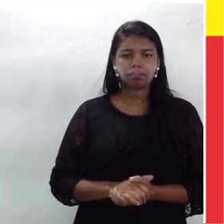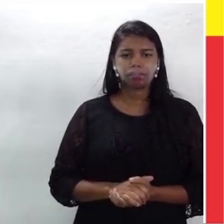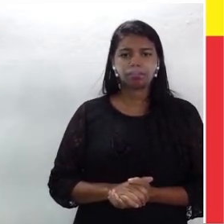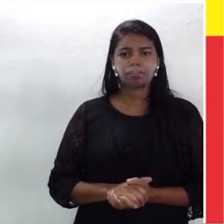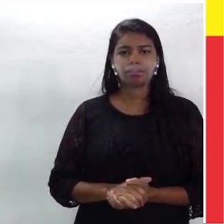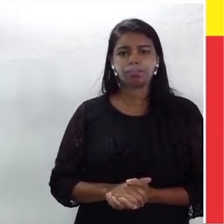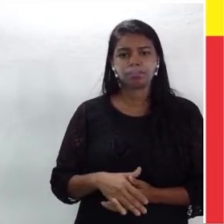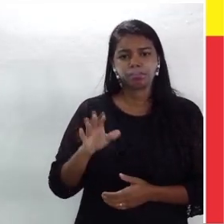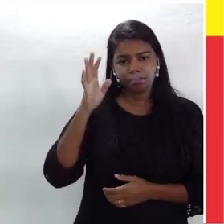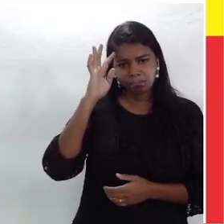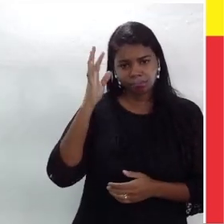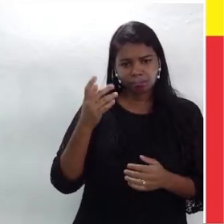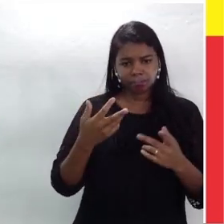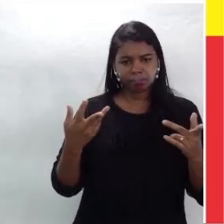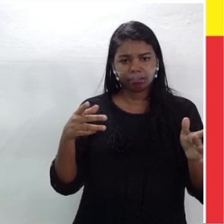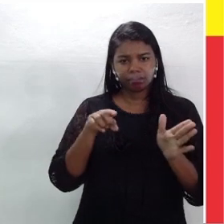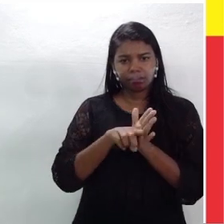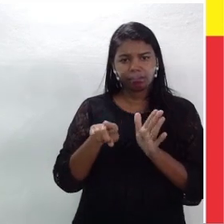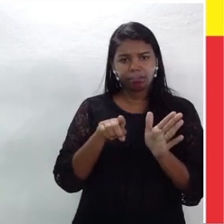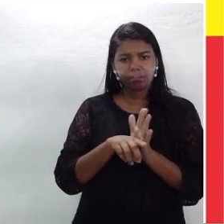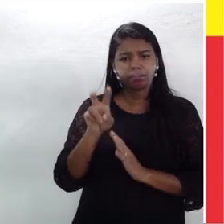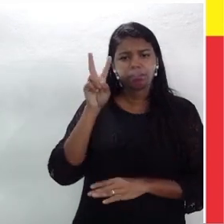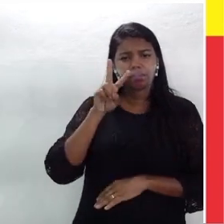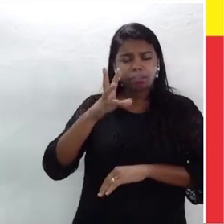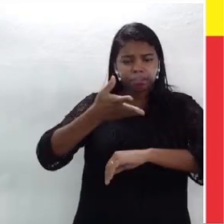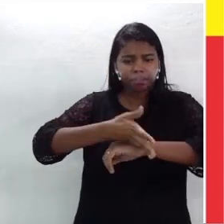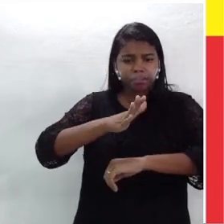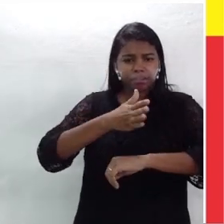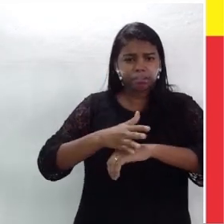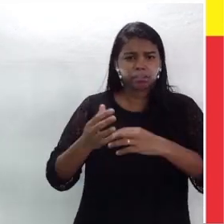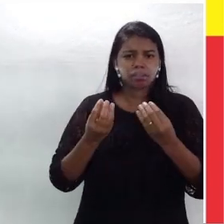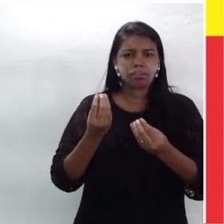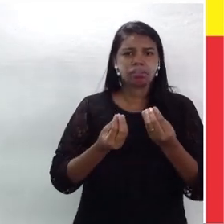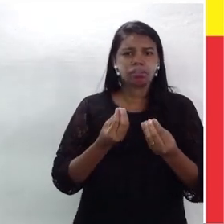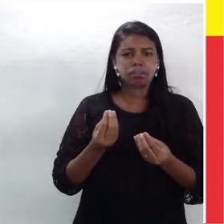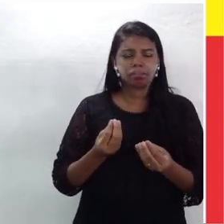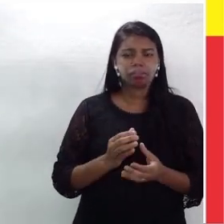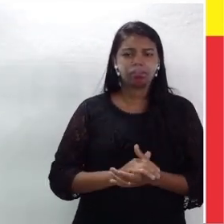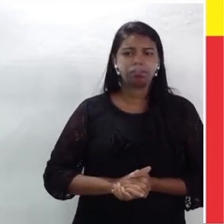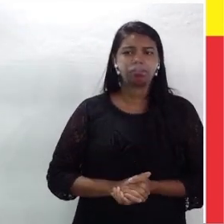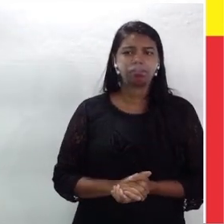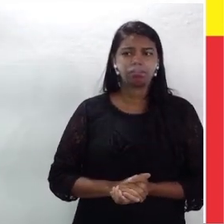algumas resoluções de questões para a gente ver na prática como é que funciona.